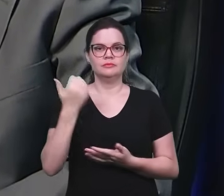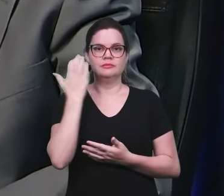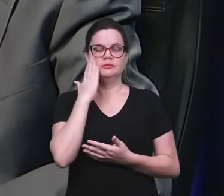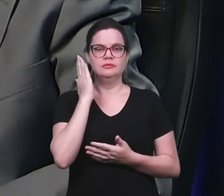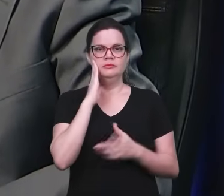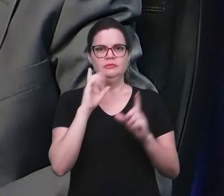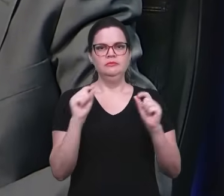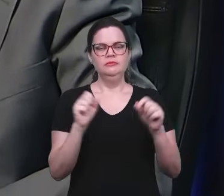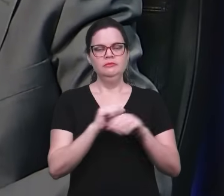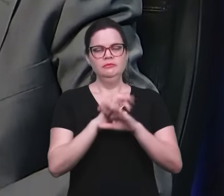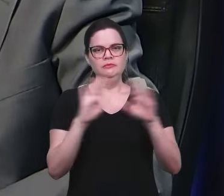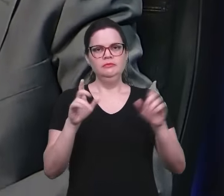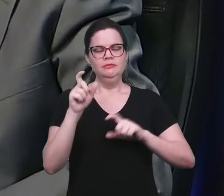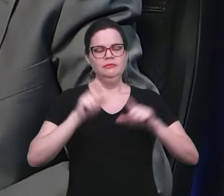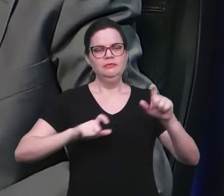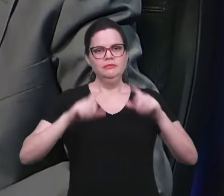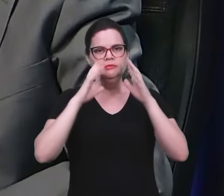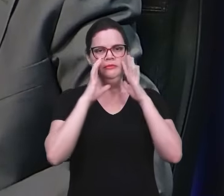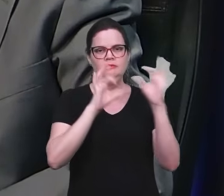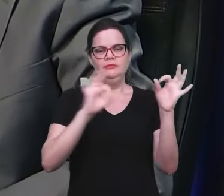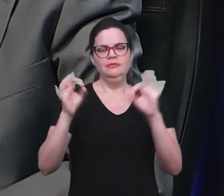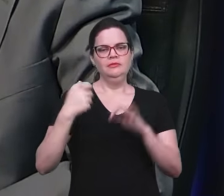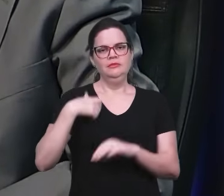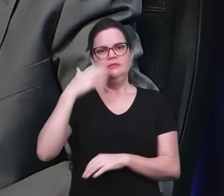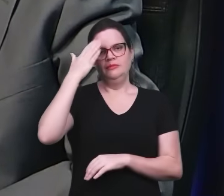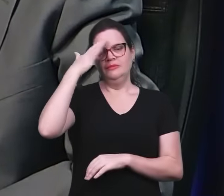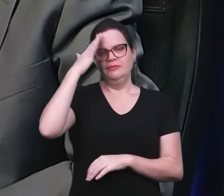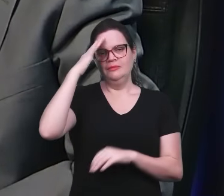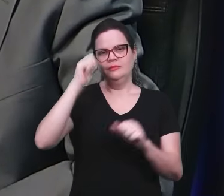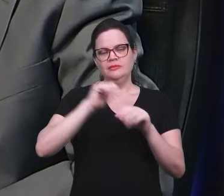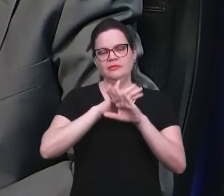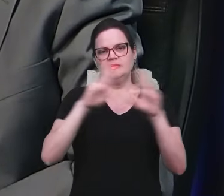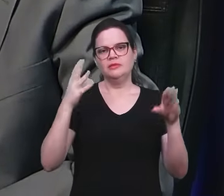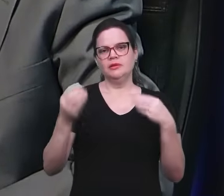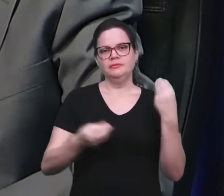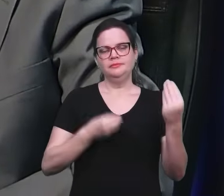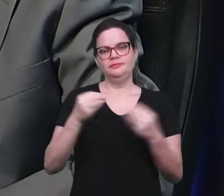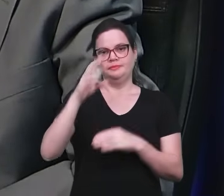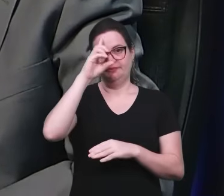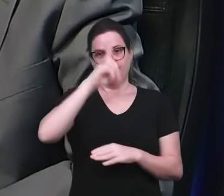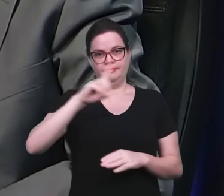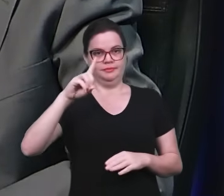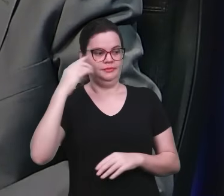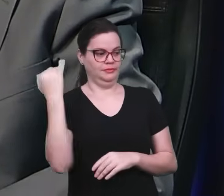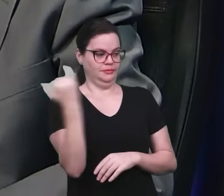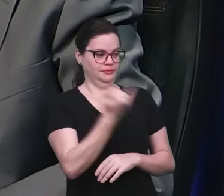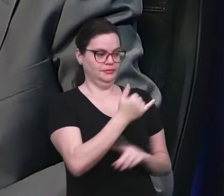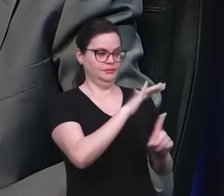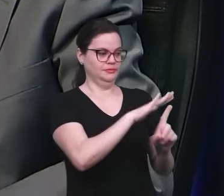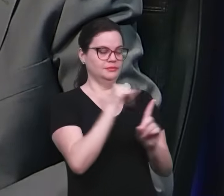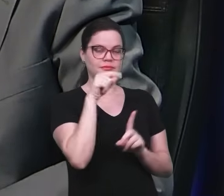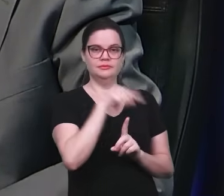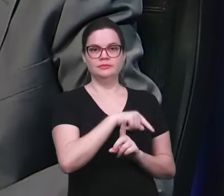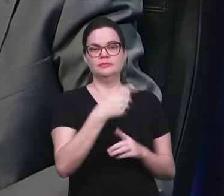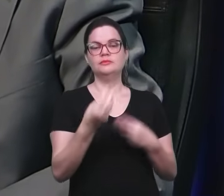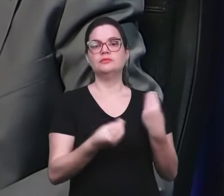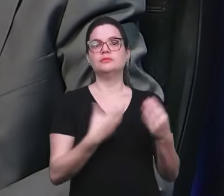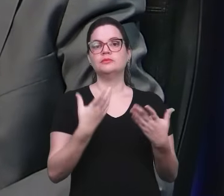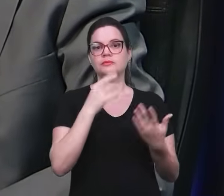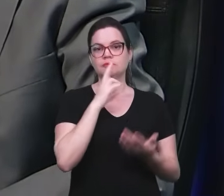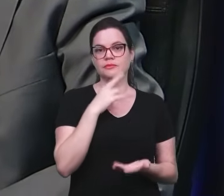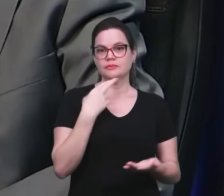que o público aqui conseguisse entender a beleza desse chamado e talvez até os resultados disso,